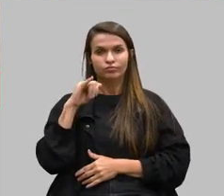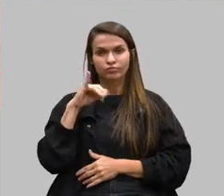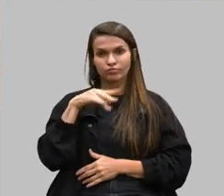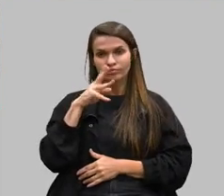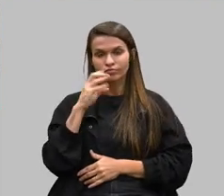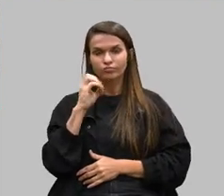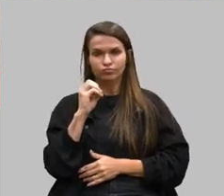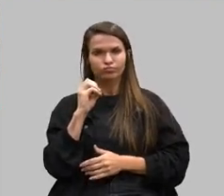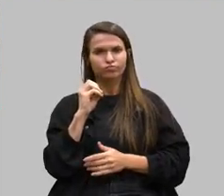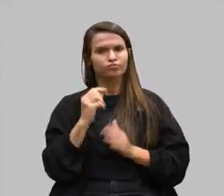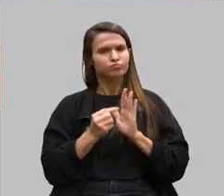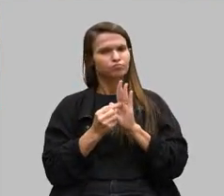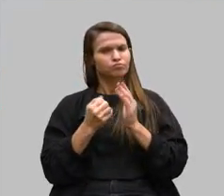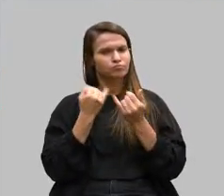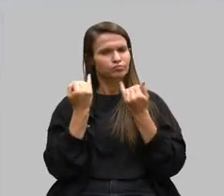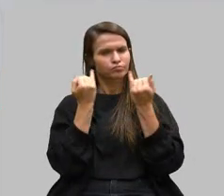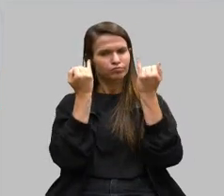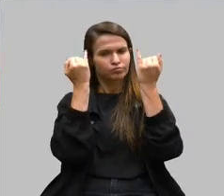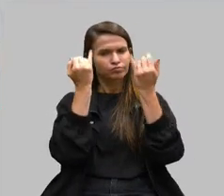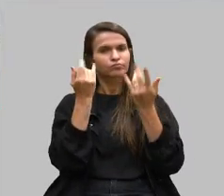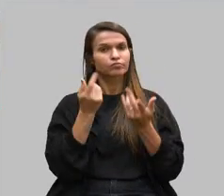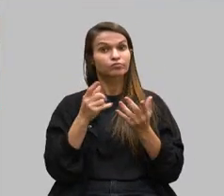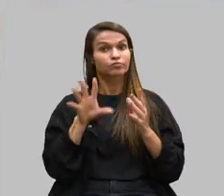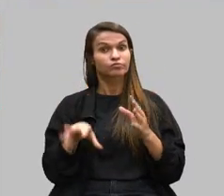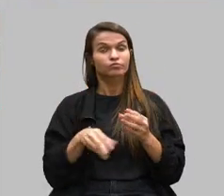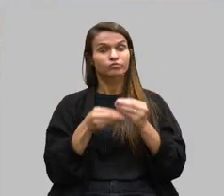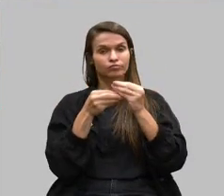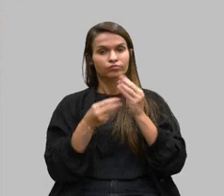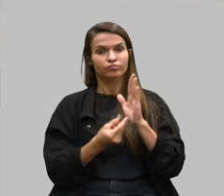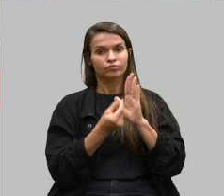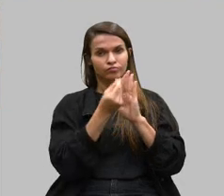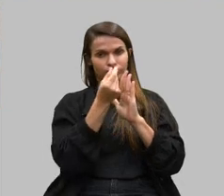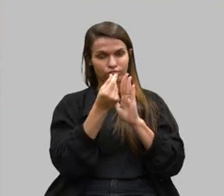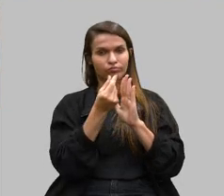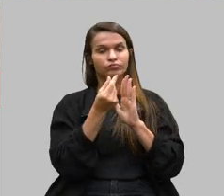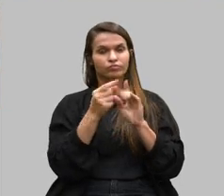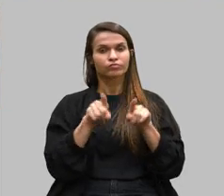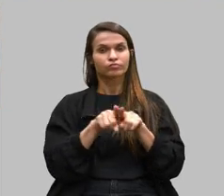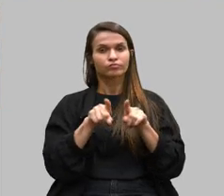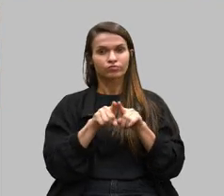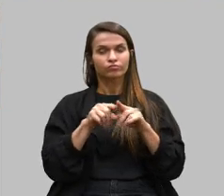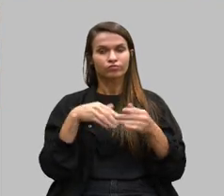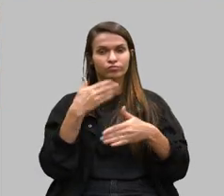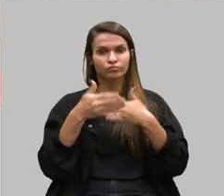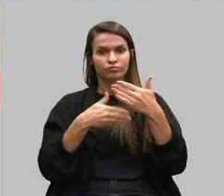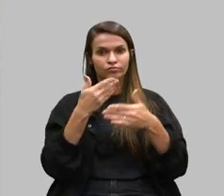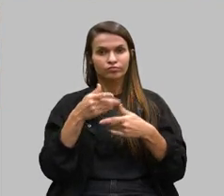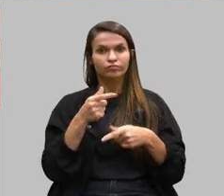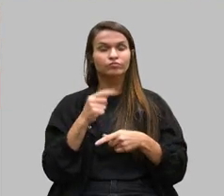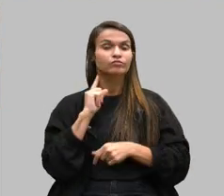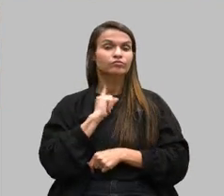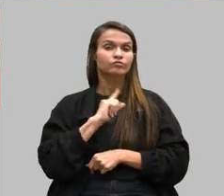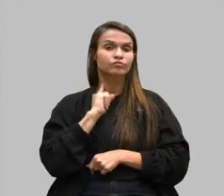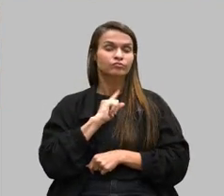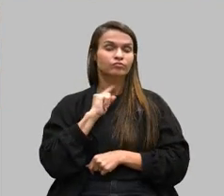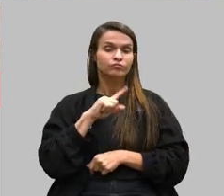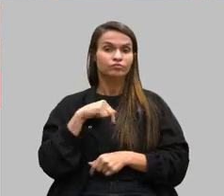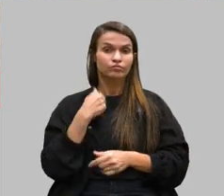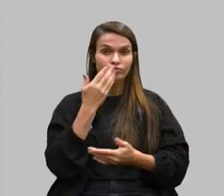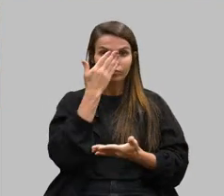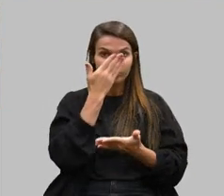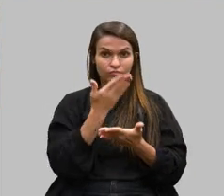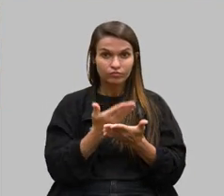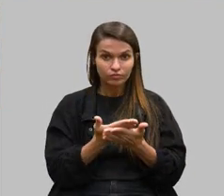desenvolvimento econômico do nosso Estado porque é valor agregado e é valor agregado e a produção em Minas Gerais o que nós acreditamos que os